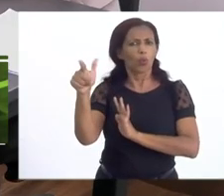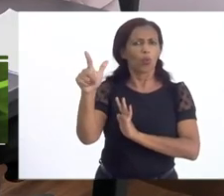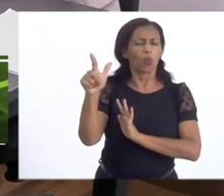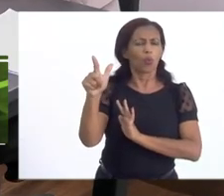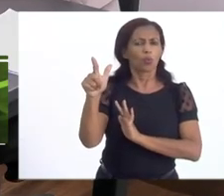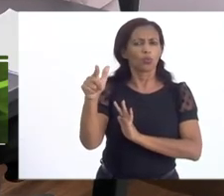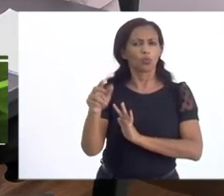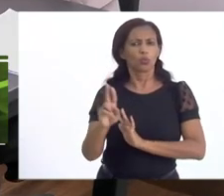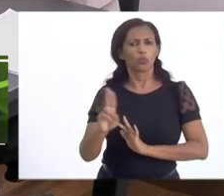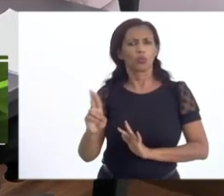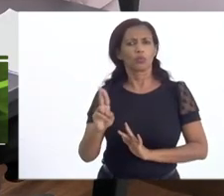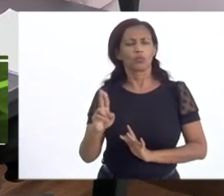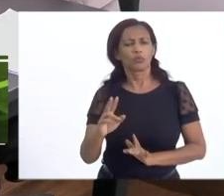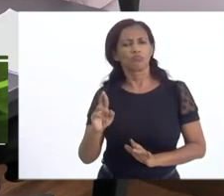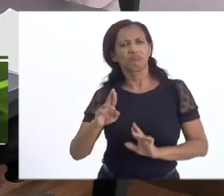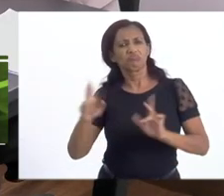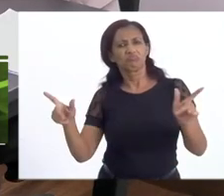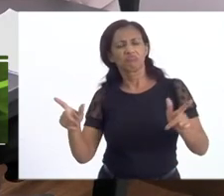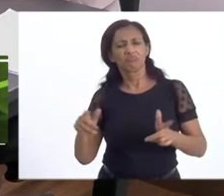outro nome?